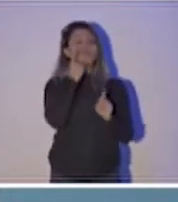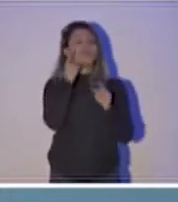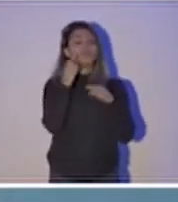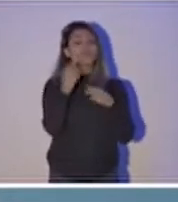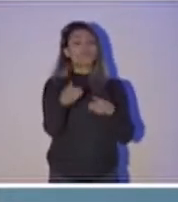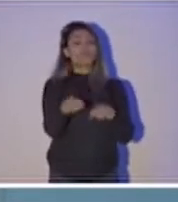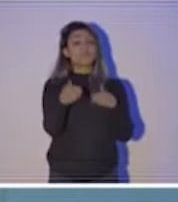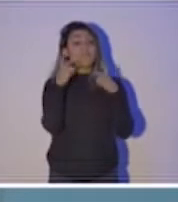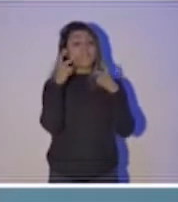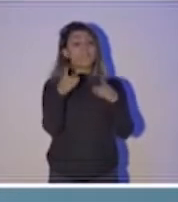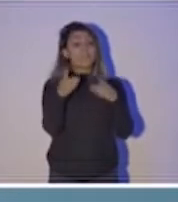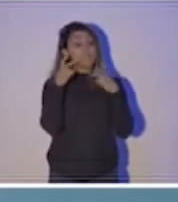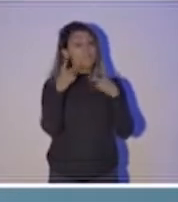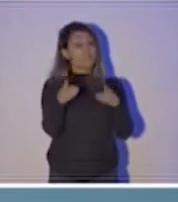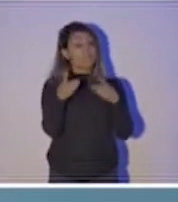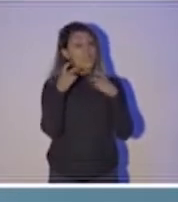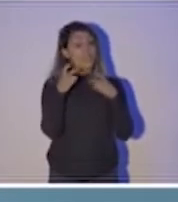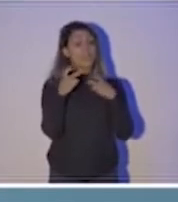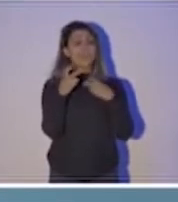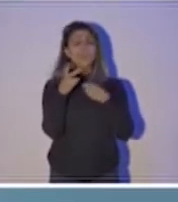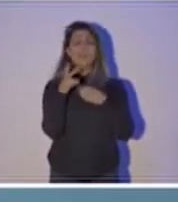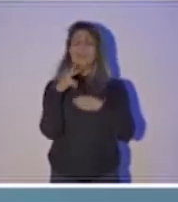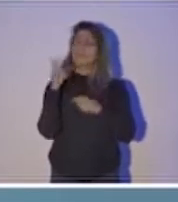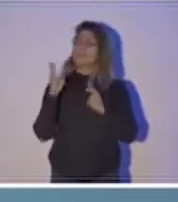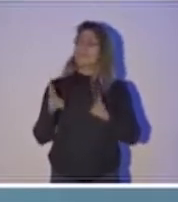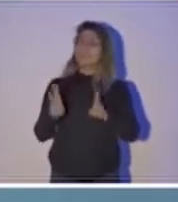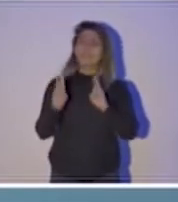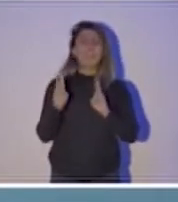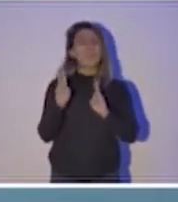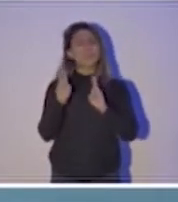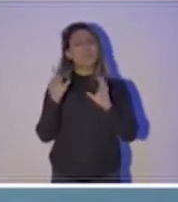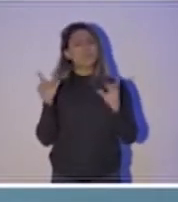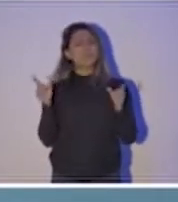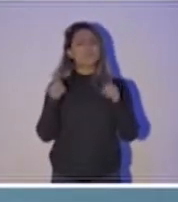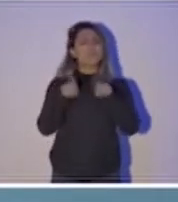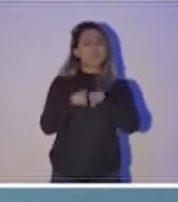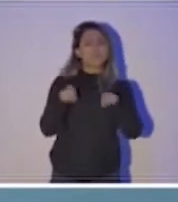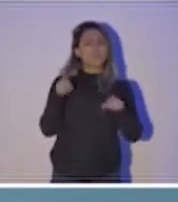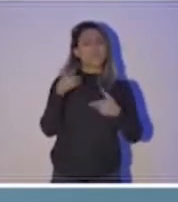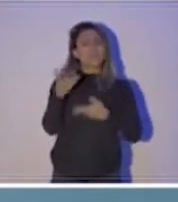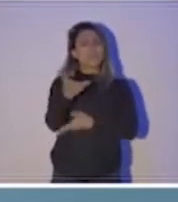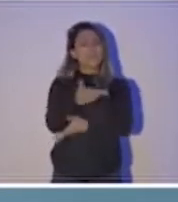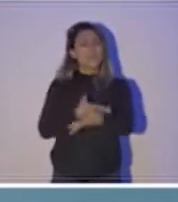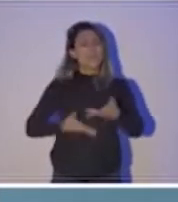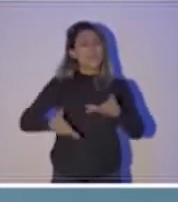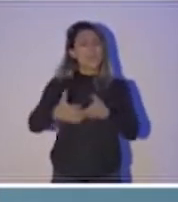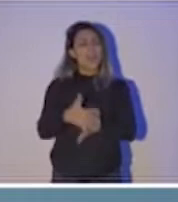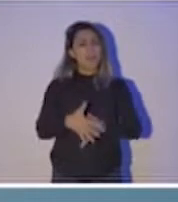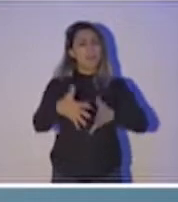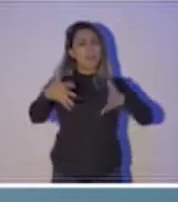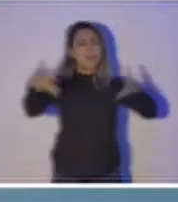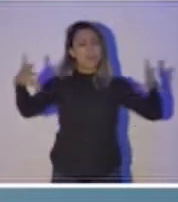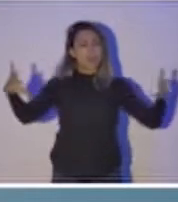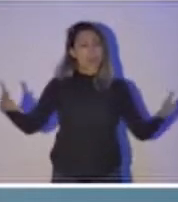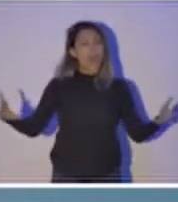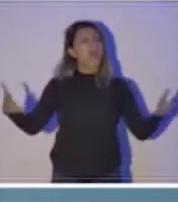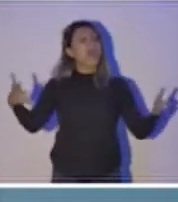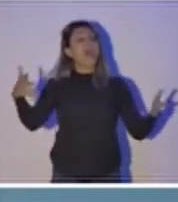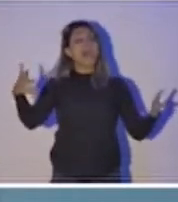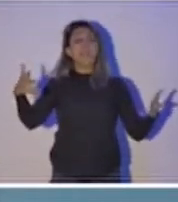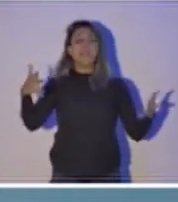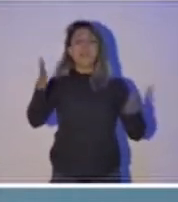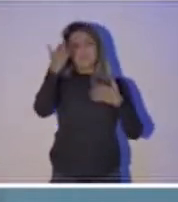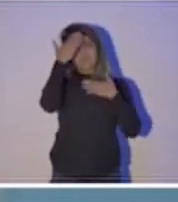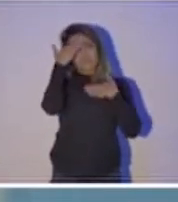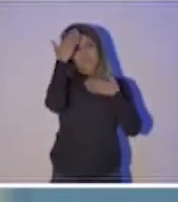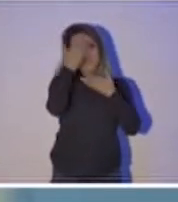continua reforçando um vínculo de confiança e parceria e que esse vínculo tem se expandido e trazido ainda mais gente para perto. Então, obrigada